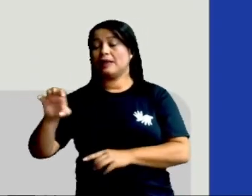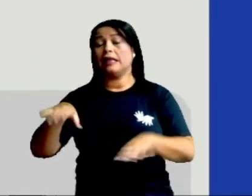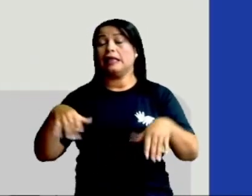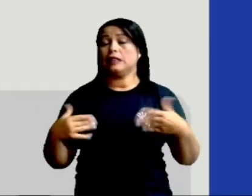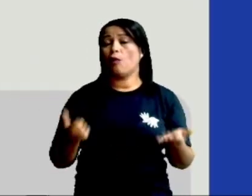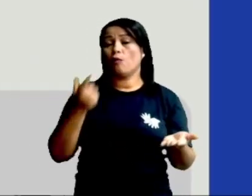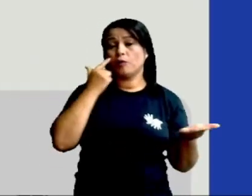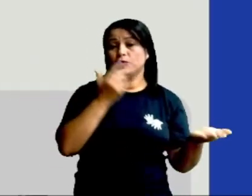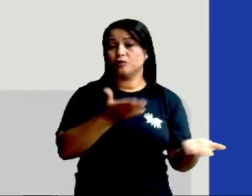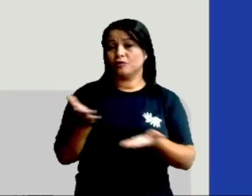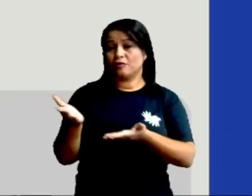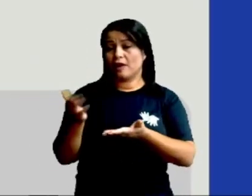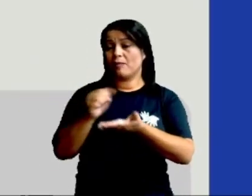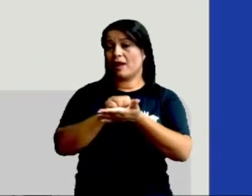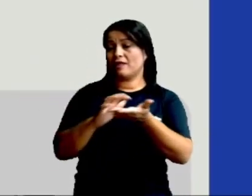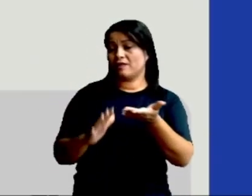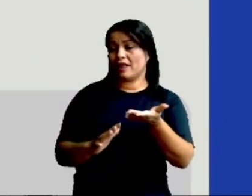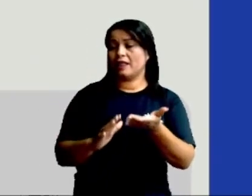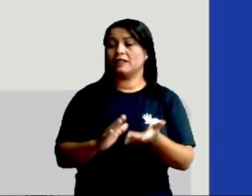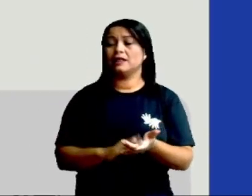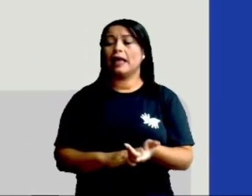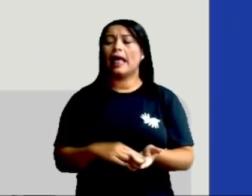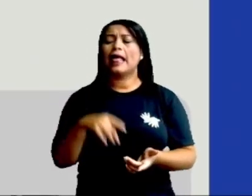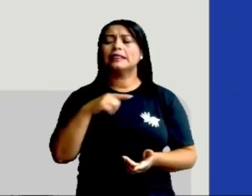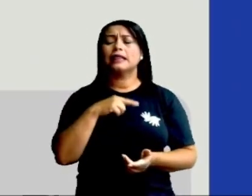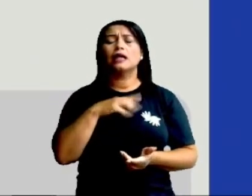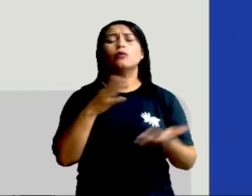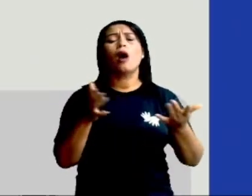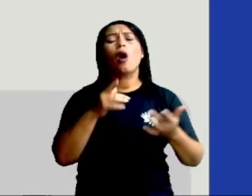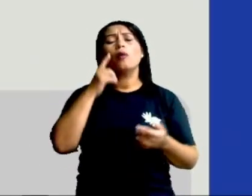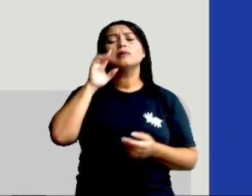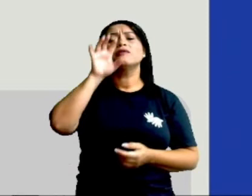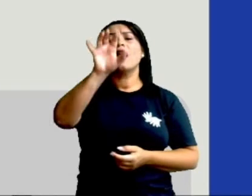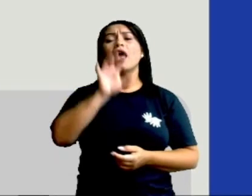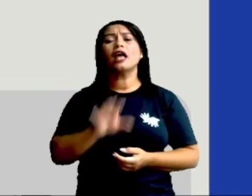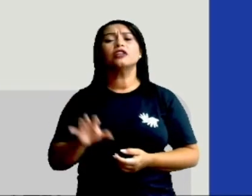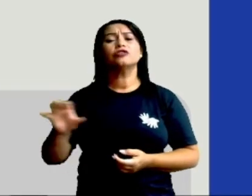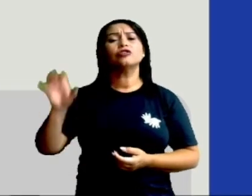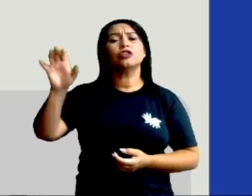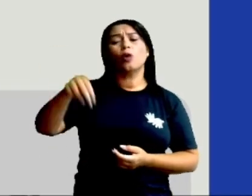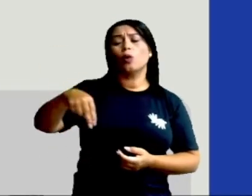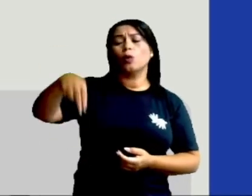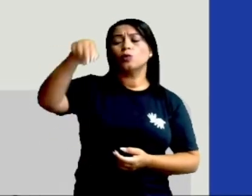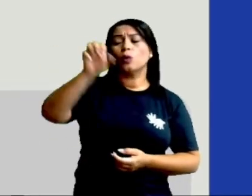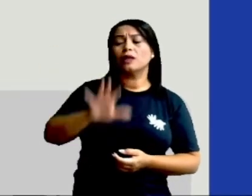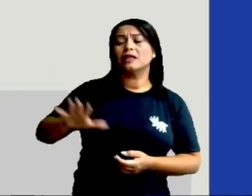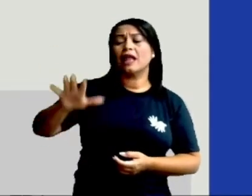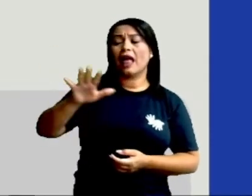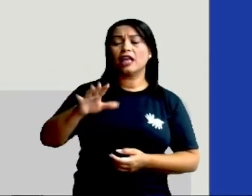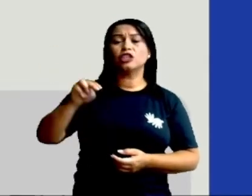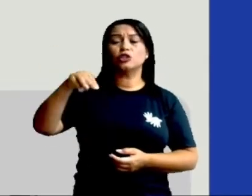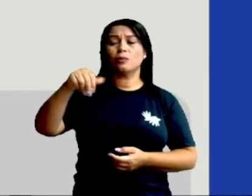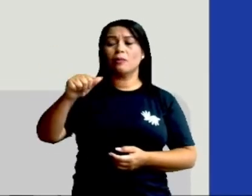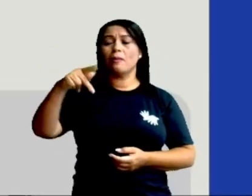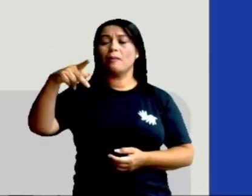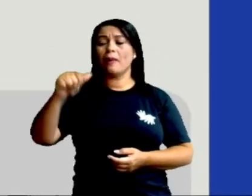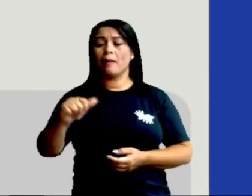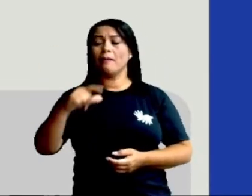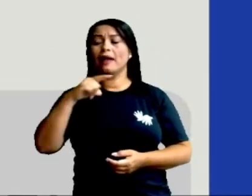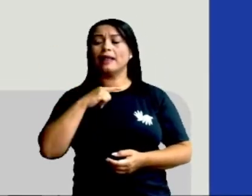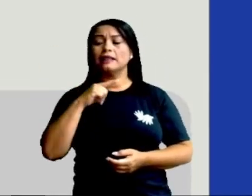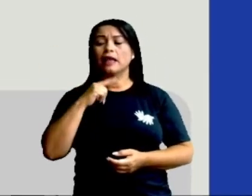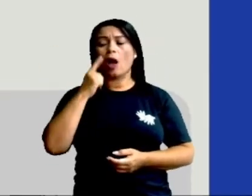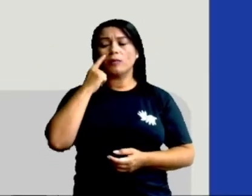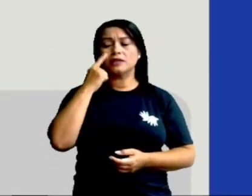bom então vamos lá agora para atividade destaque a região Nordeste no mapa temos aqui o mapa do Brasil